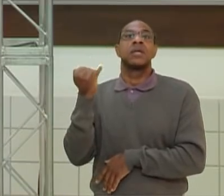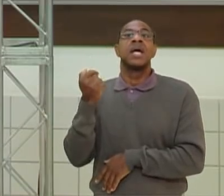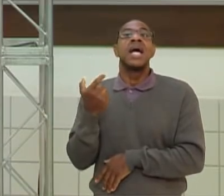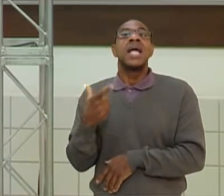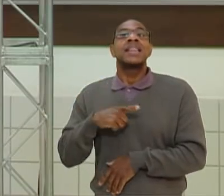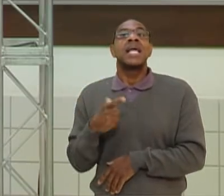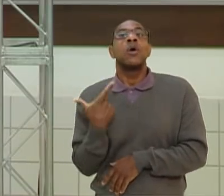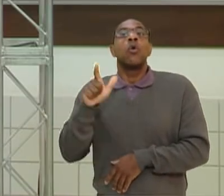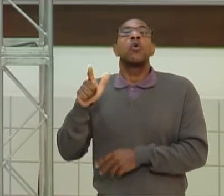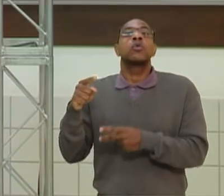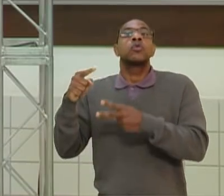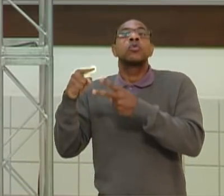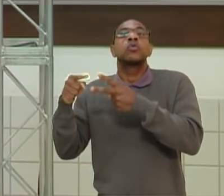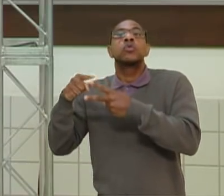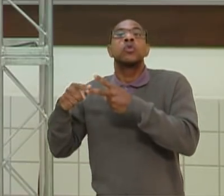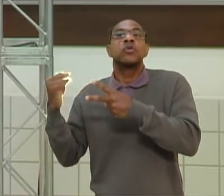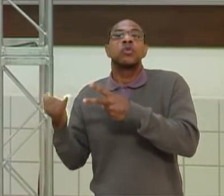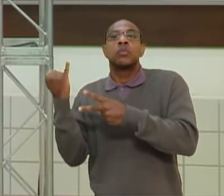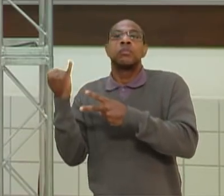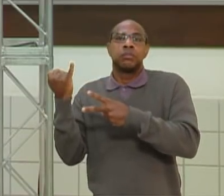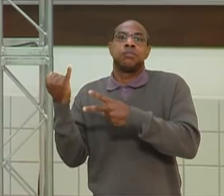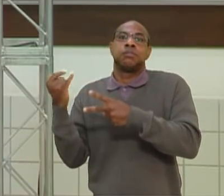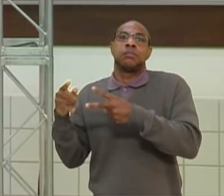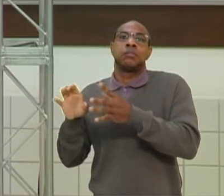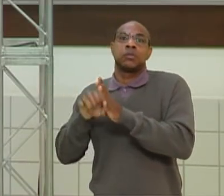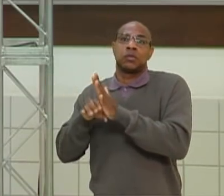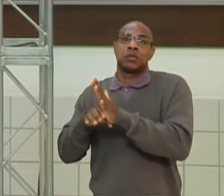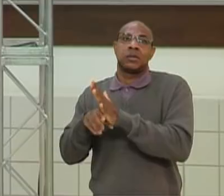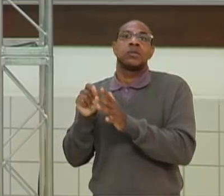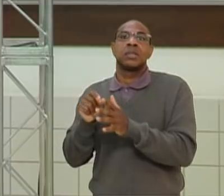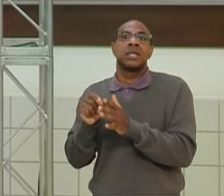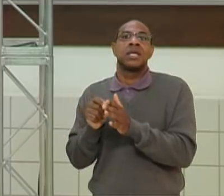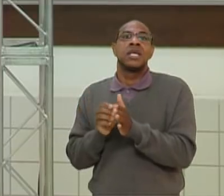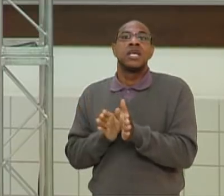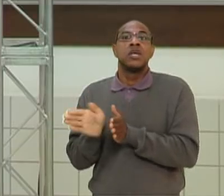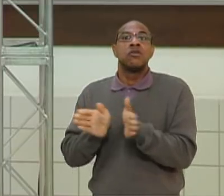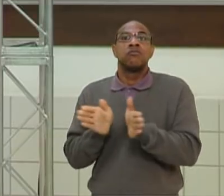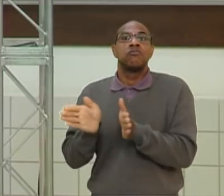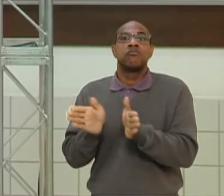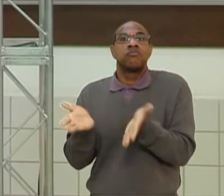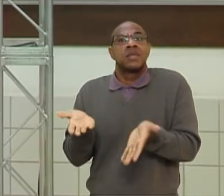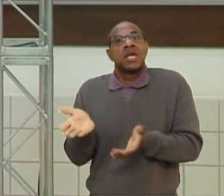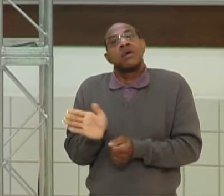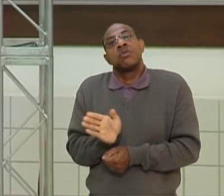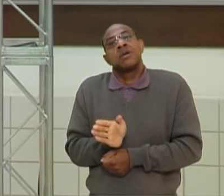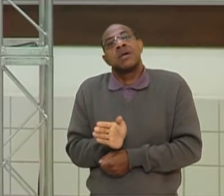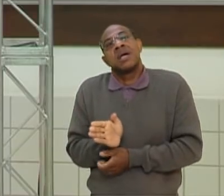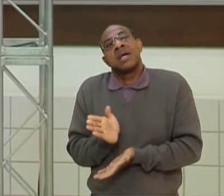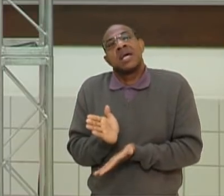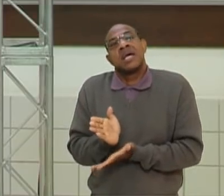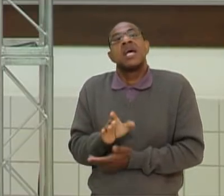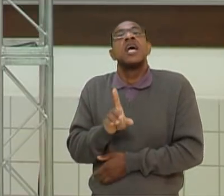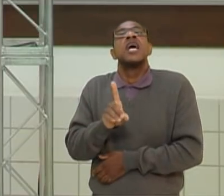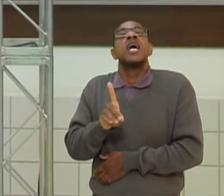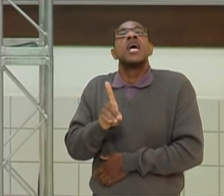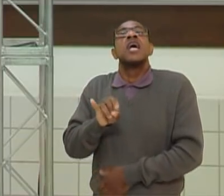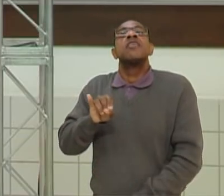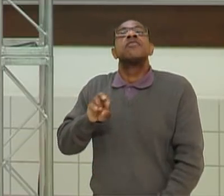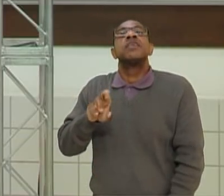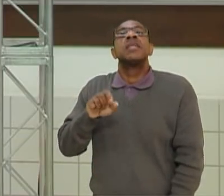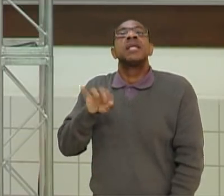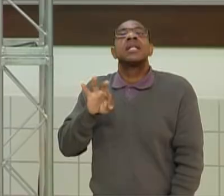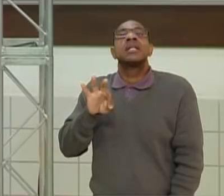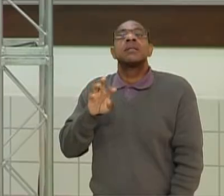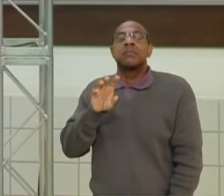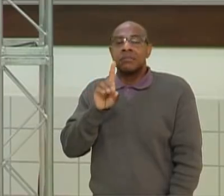conceitos que são importantíssimos, que é a direção e o sentido. Para a gente ver essa direção